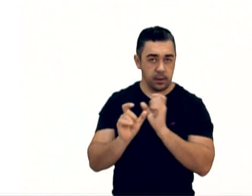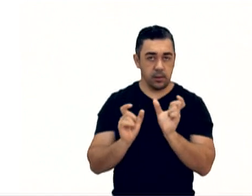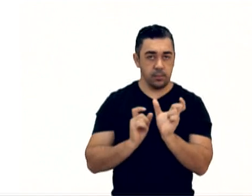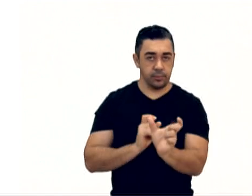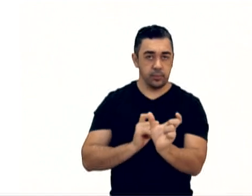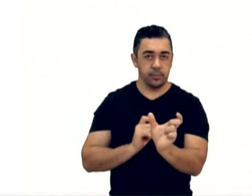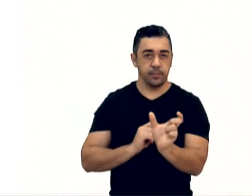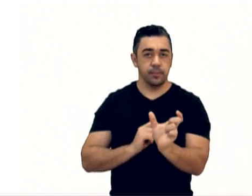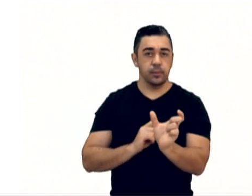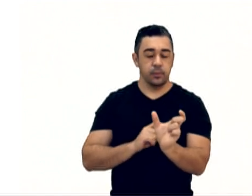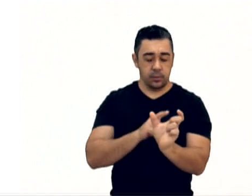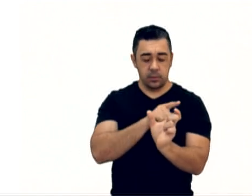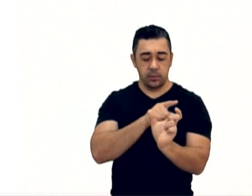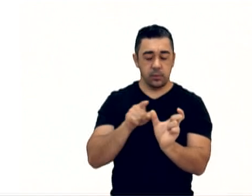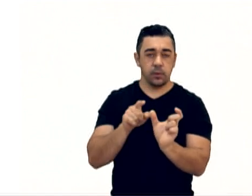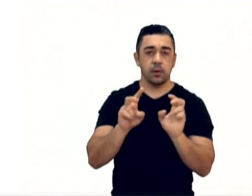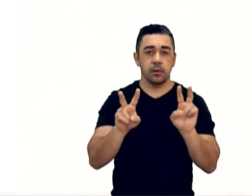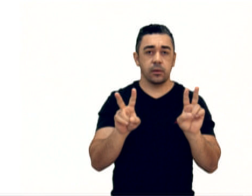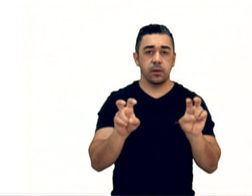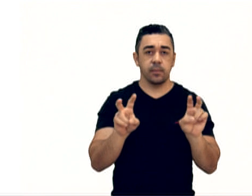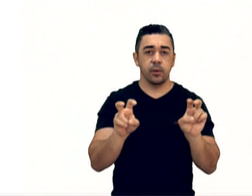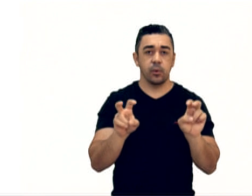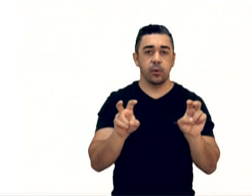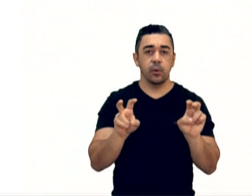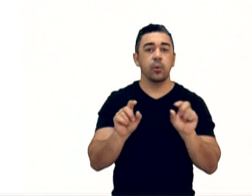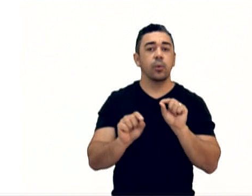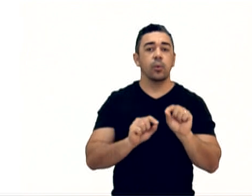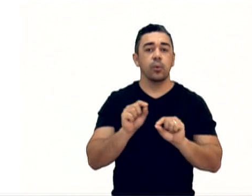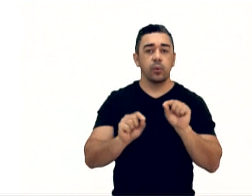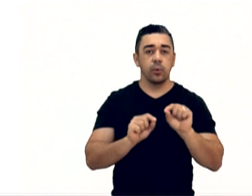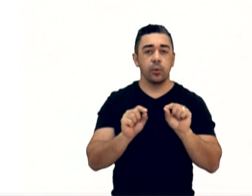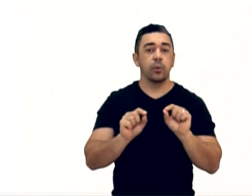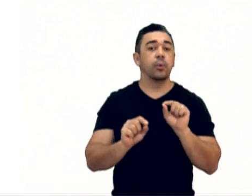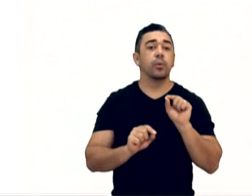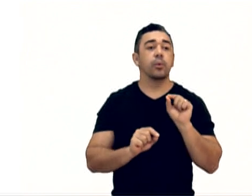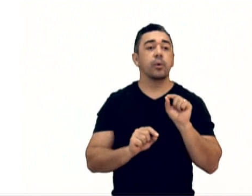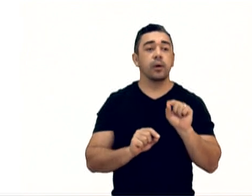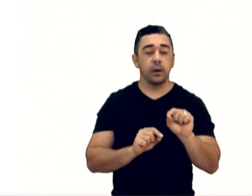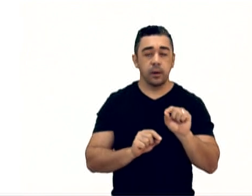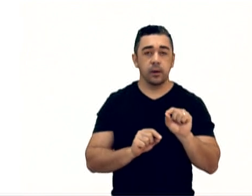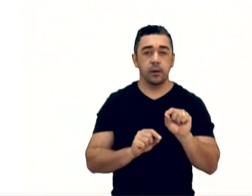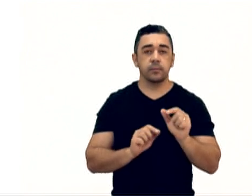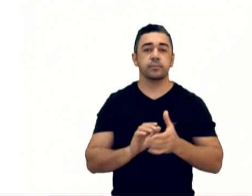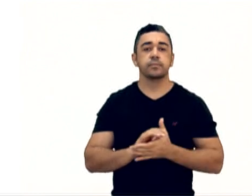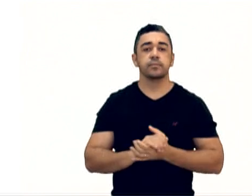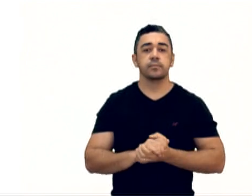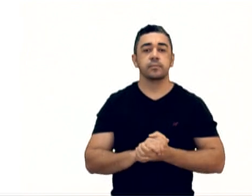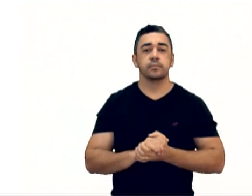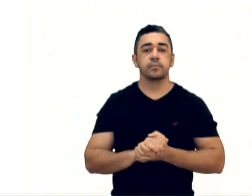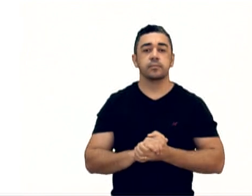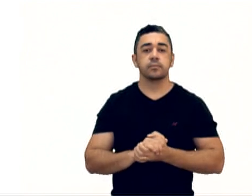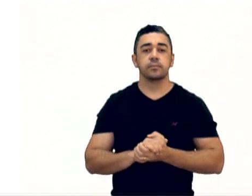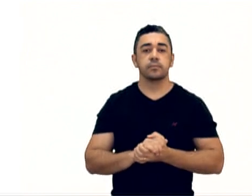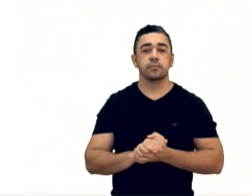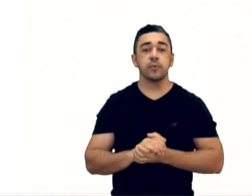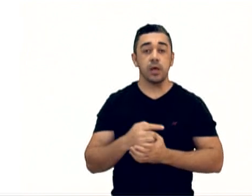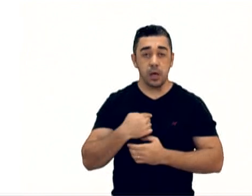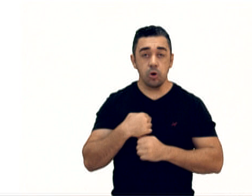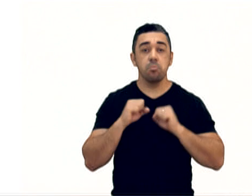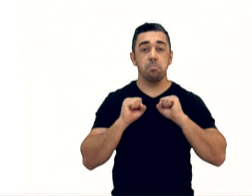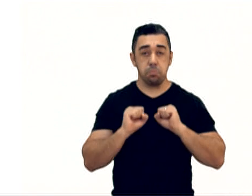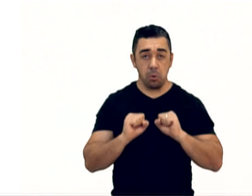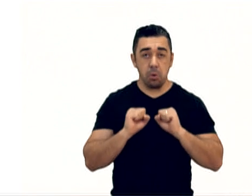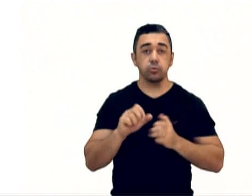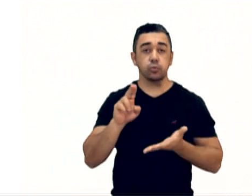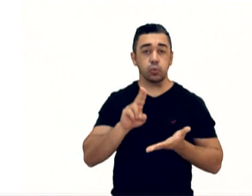no centro do nosso mind map, nós vamos colocar um título. Esse título é I can use internet to. Eu